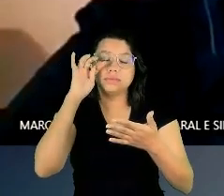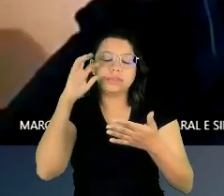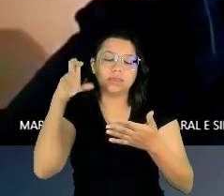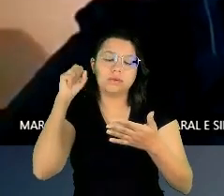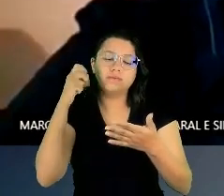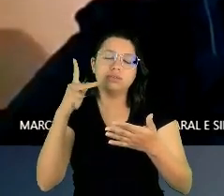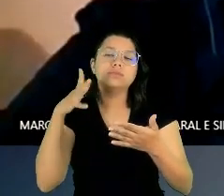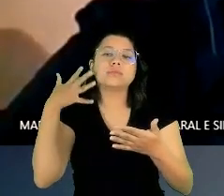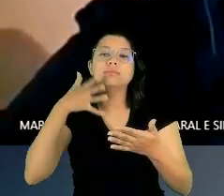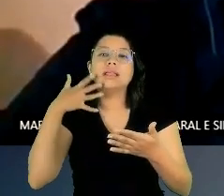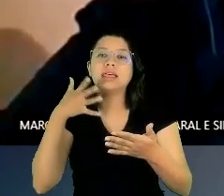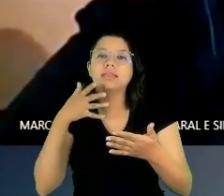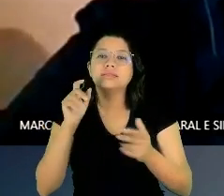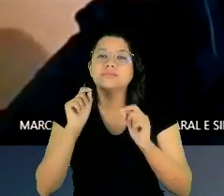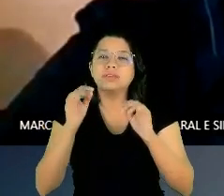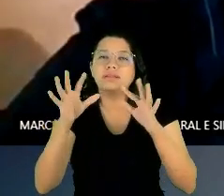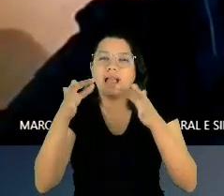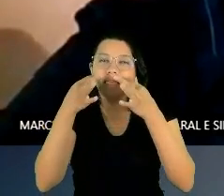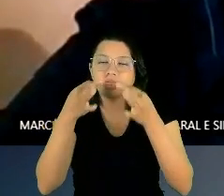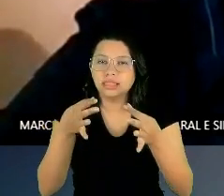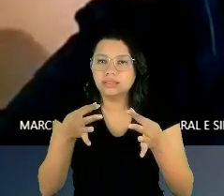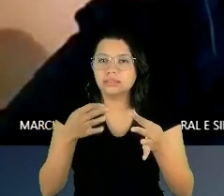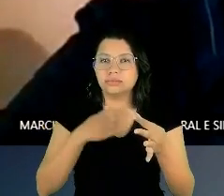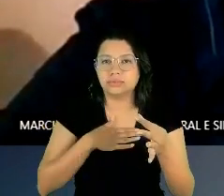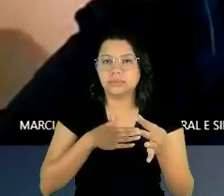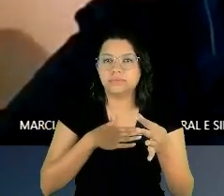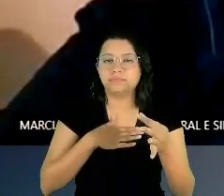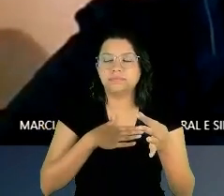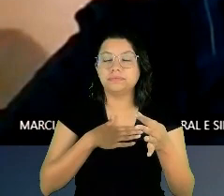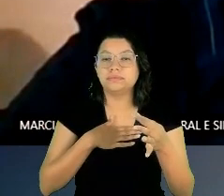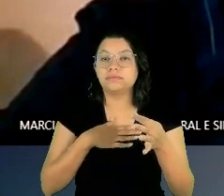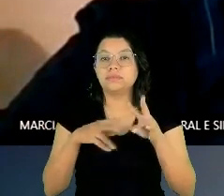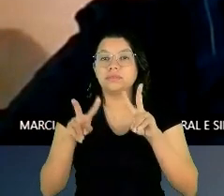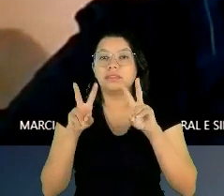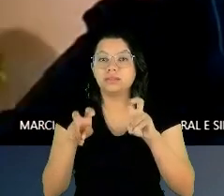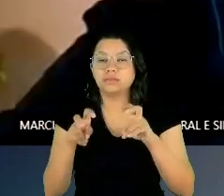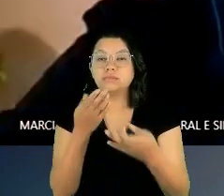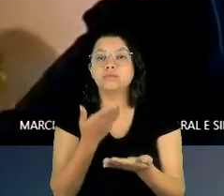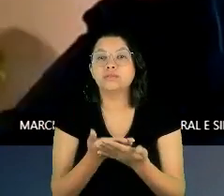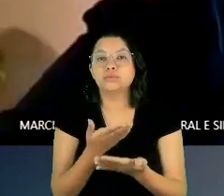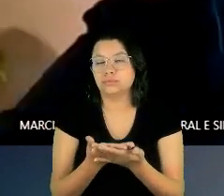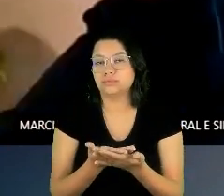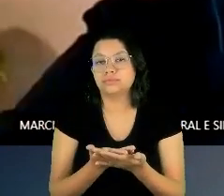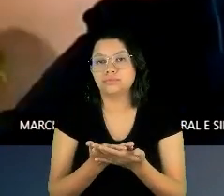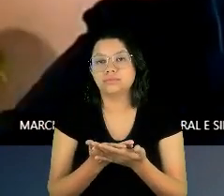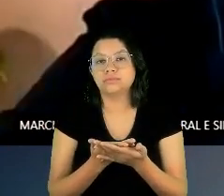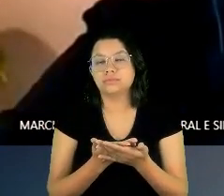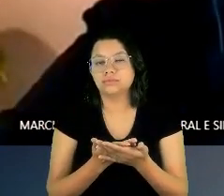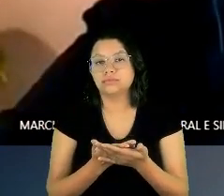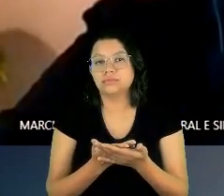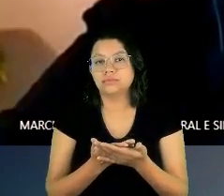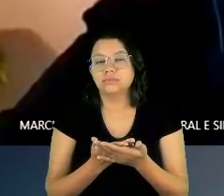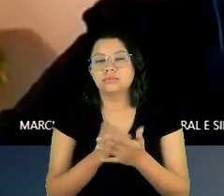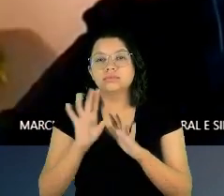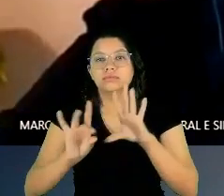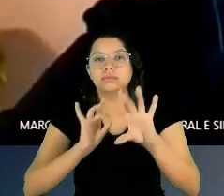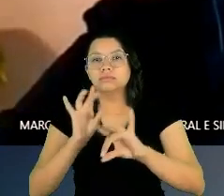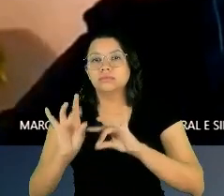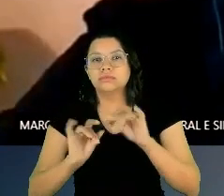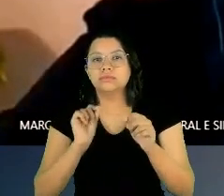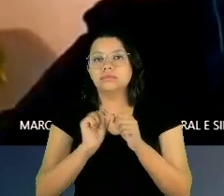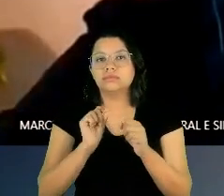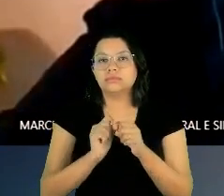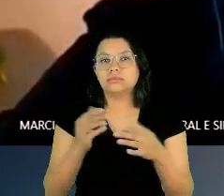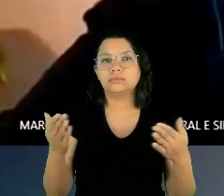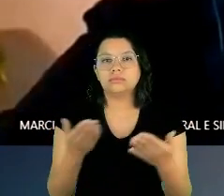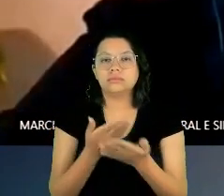a palestra, o que me desperta a atenção, assim, em primeiro lugar, é o aspecto metodológico, né?